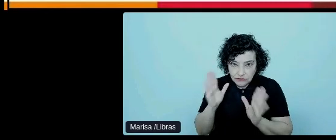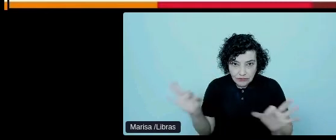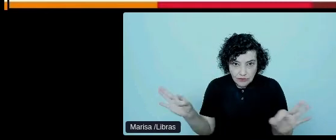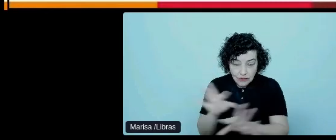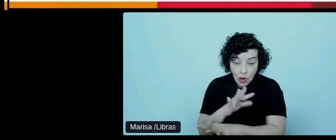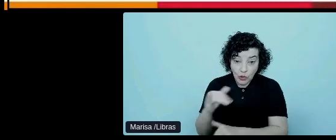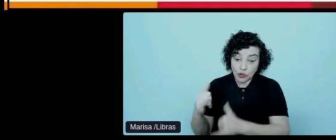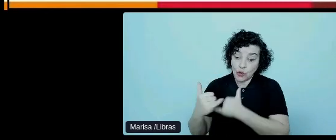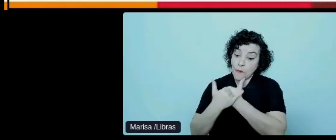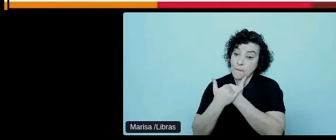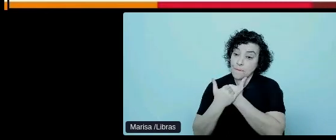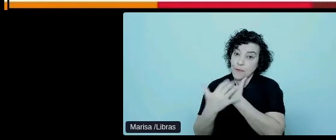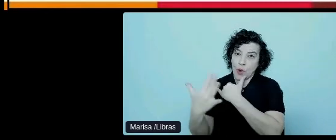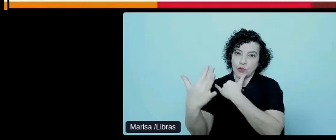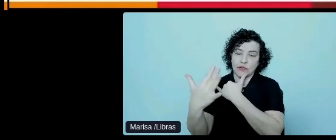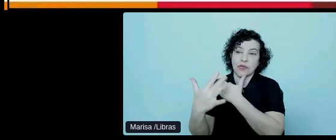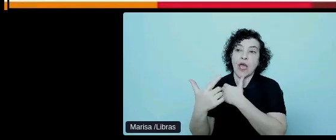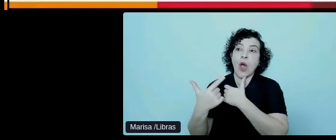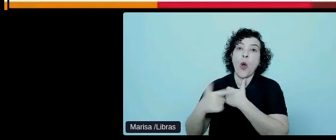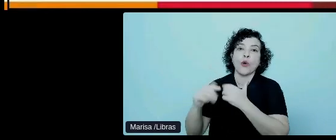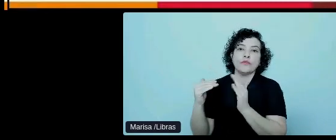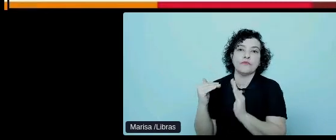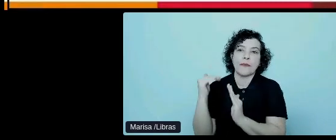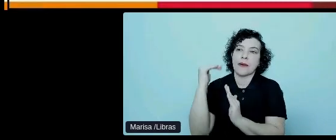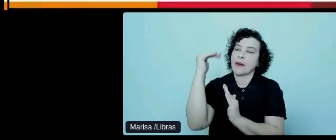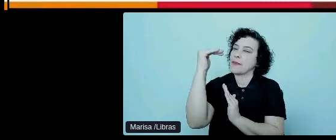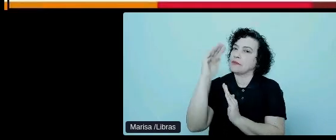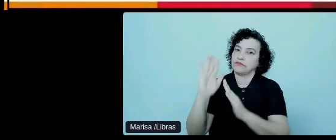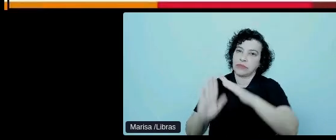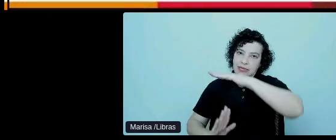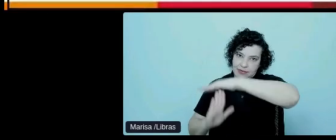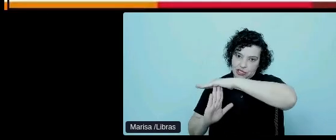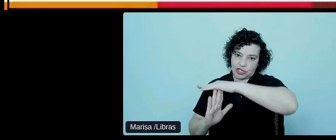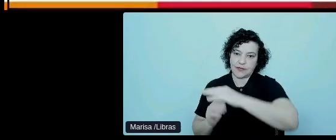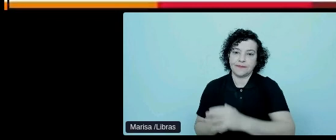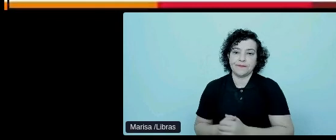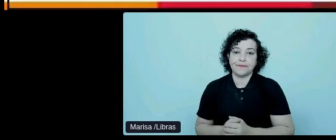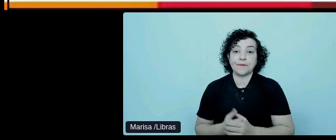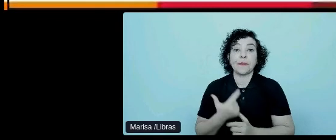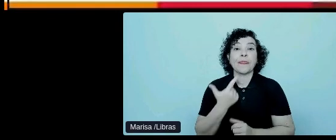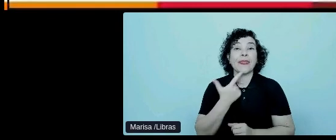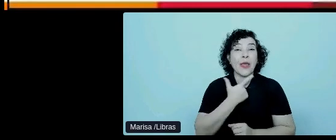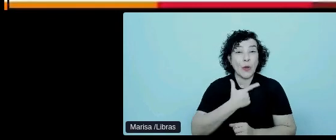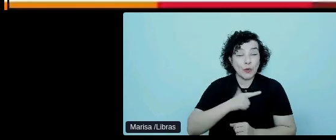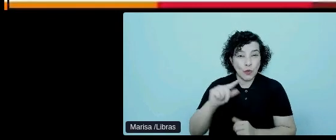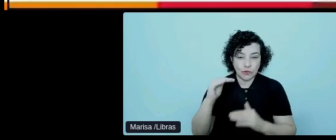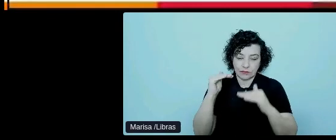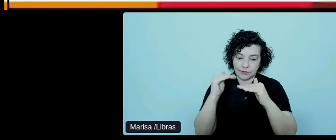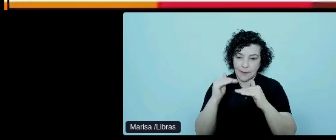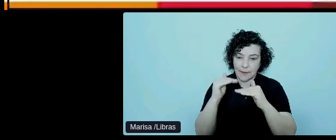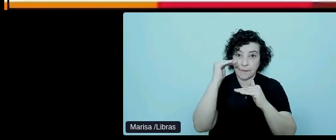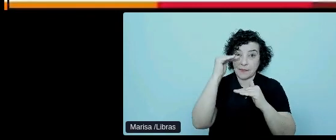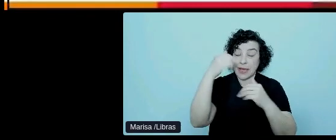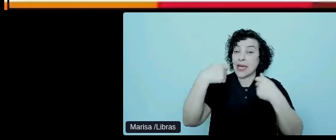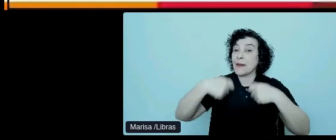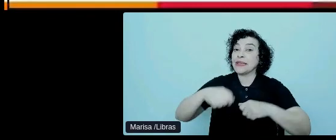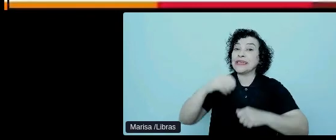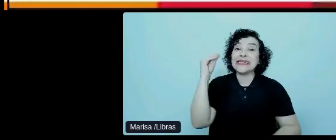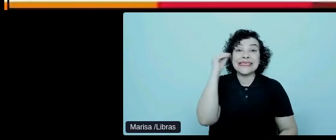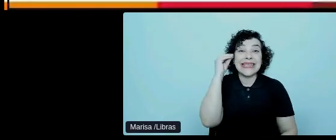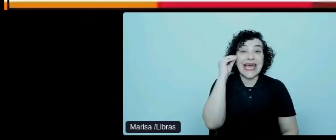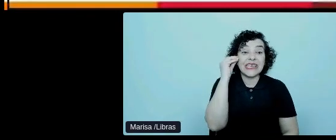bronze, eu não vou para os outros níveis. Para eu atingir os outros níveis, eu preciso fazer os testes